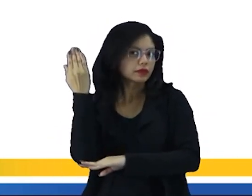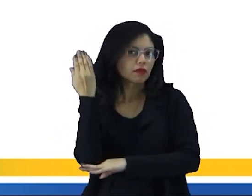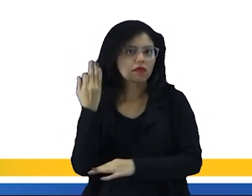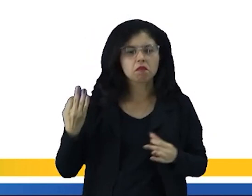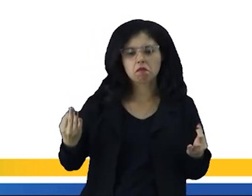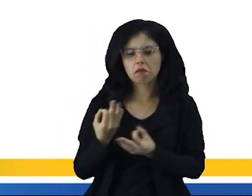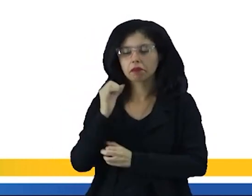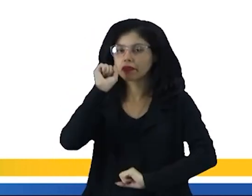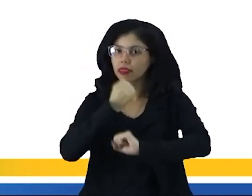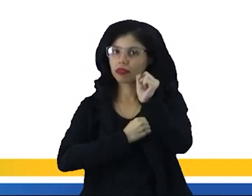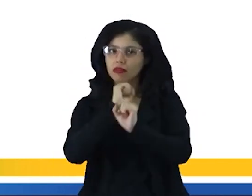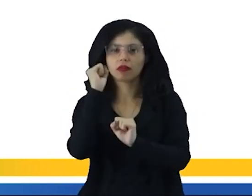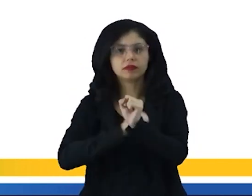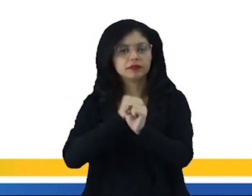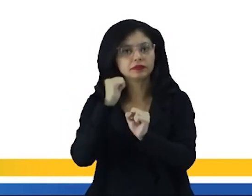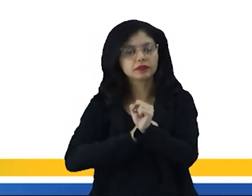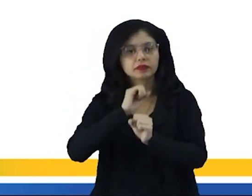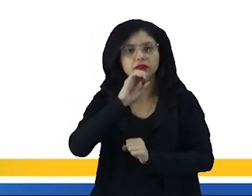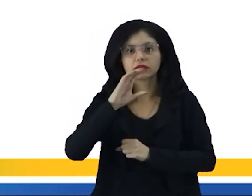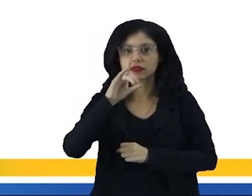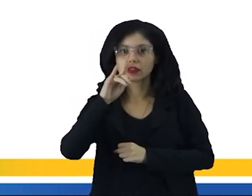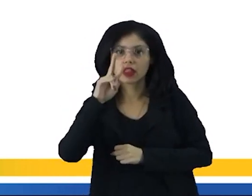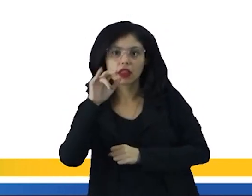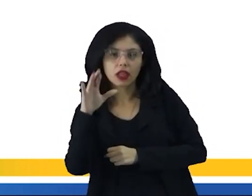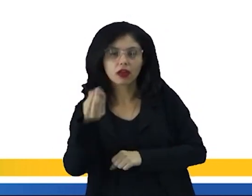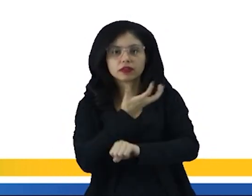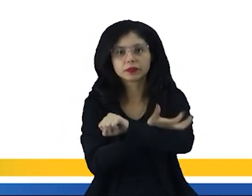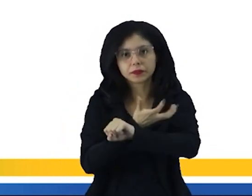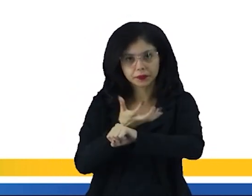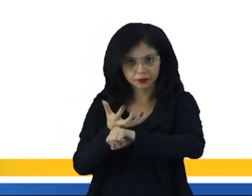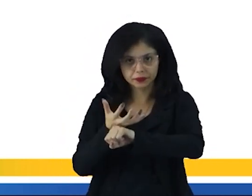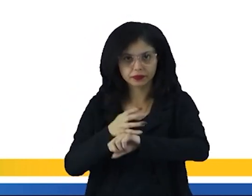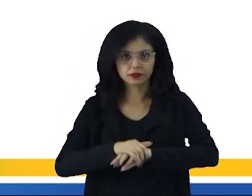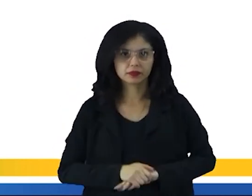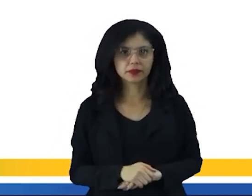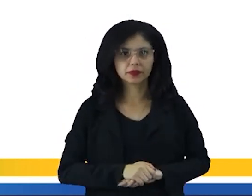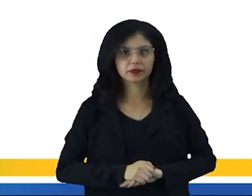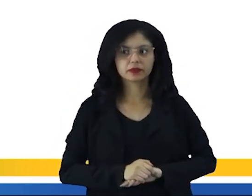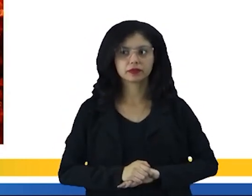para a fabricação de celulose vegetal.